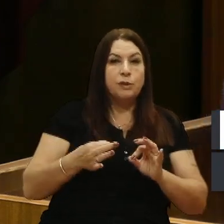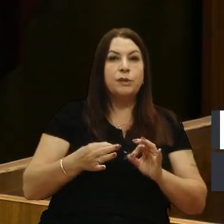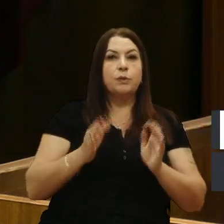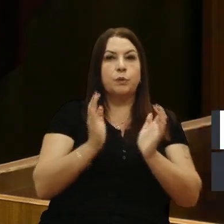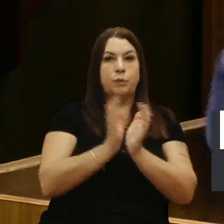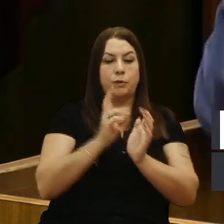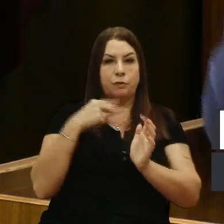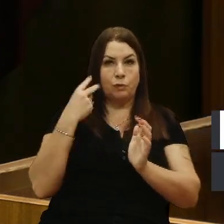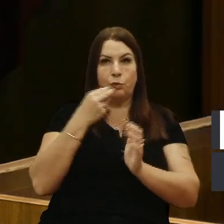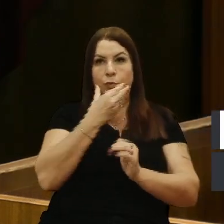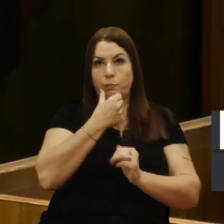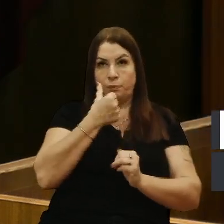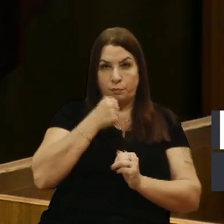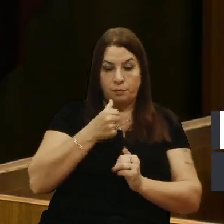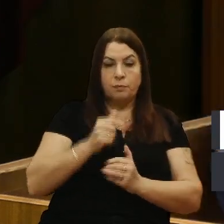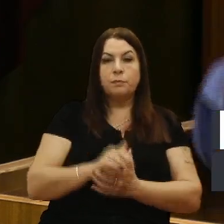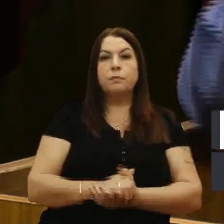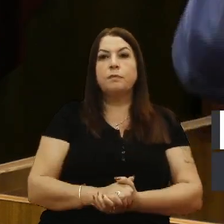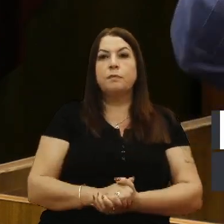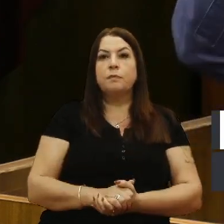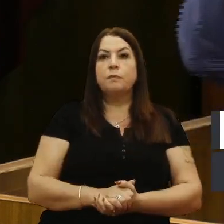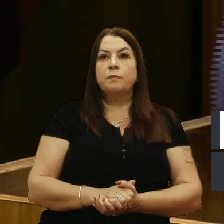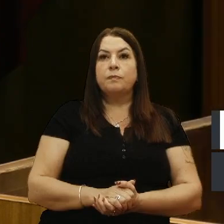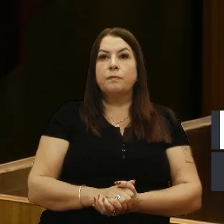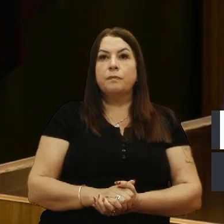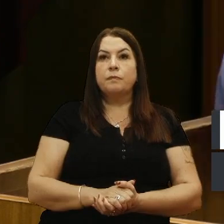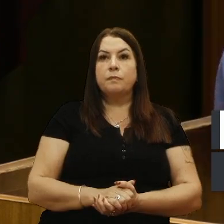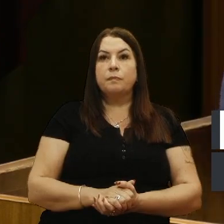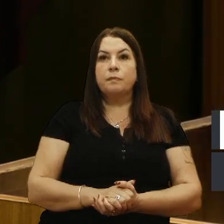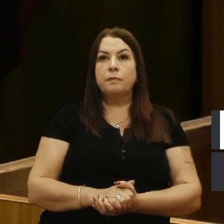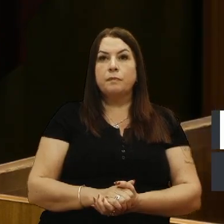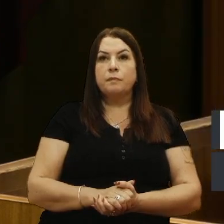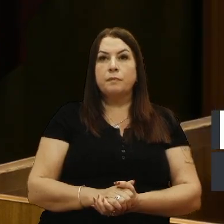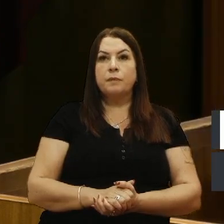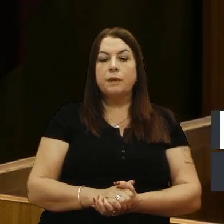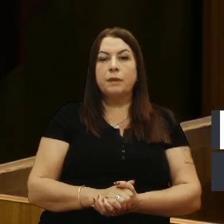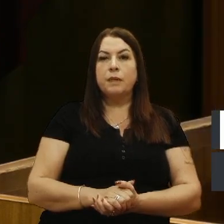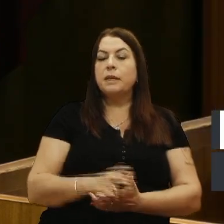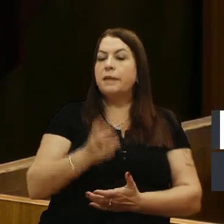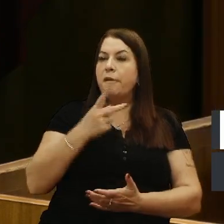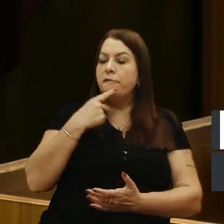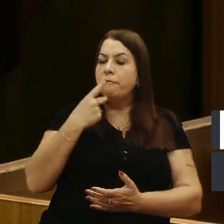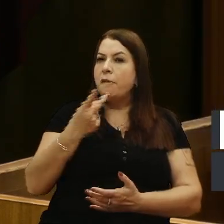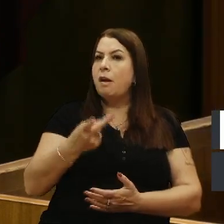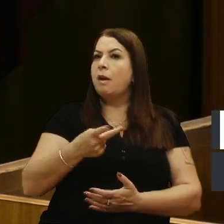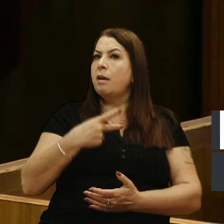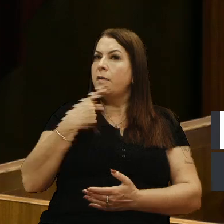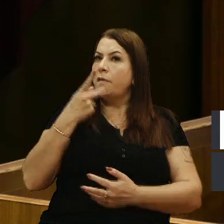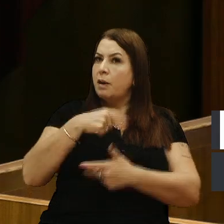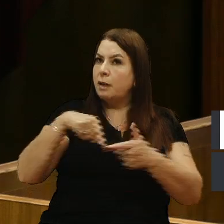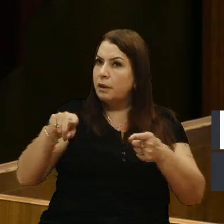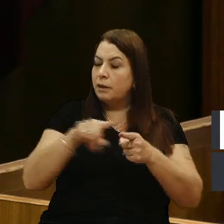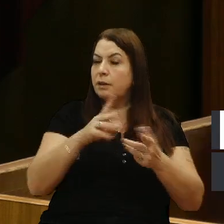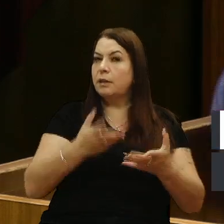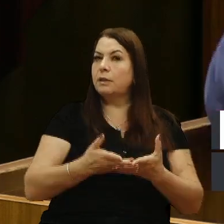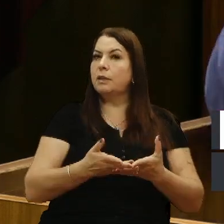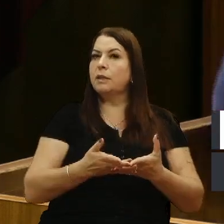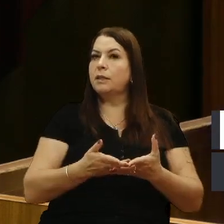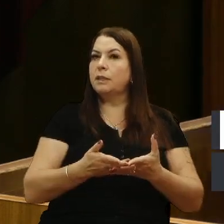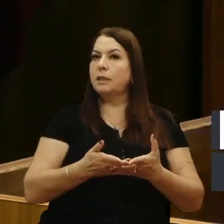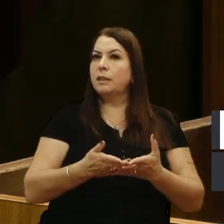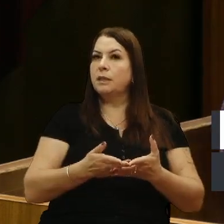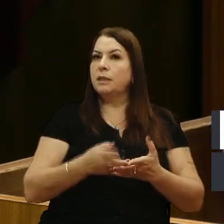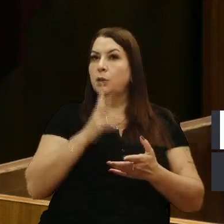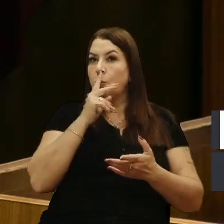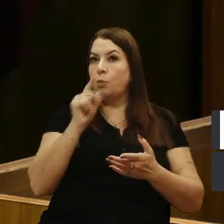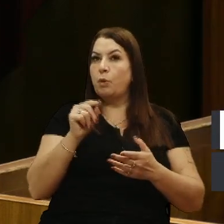colegas vereadores e vereadoras, se esse canto da sereia de